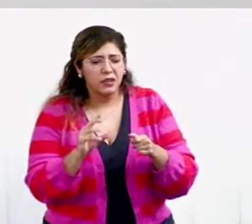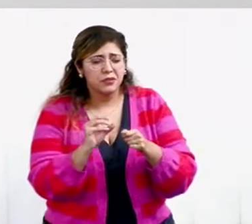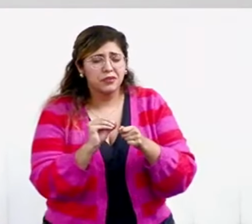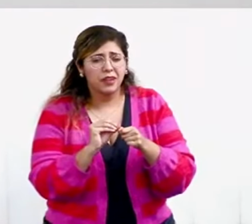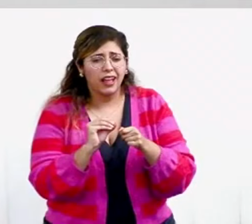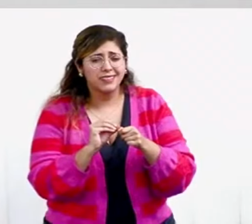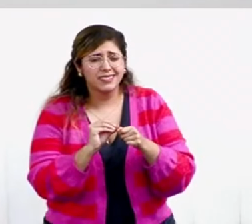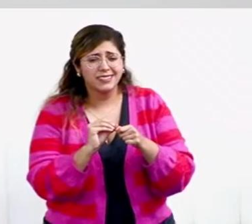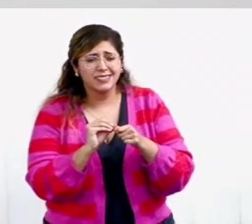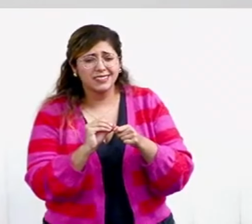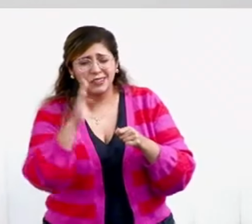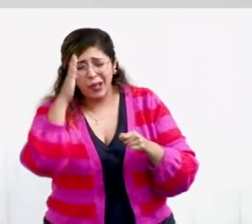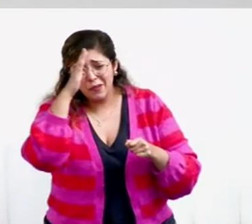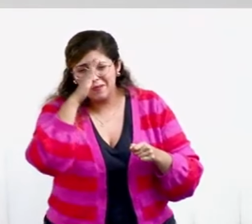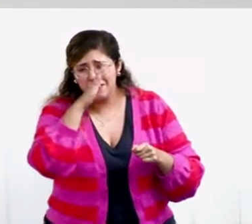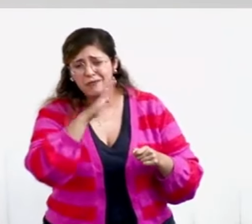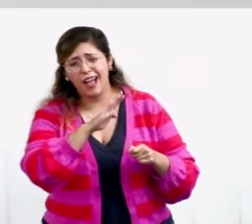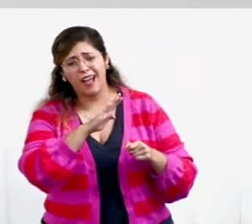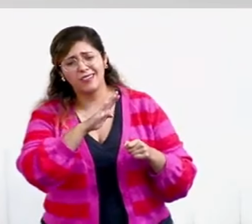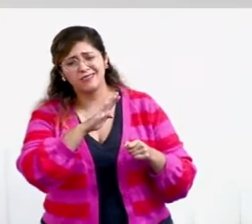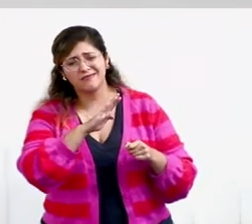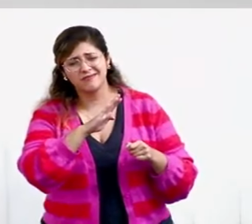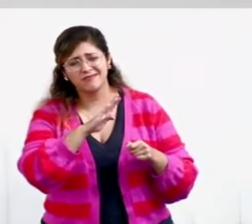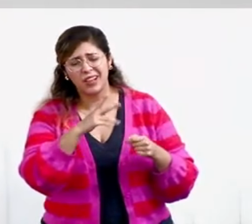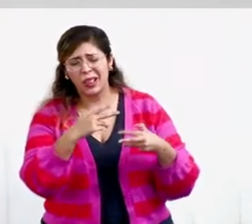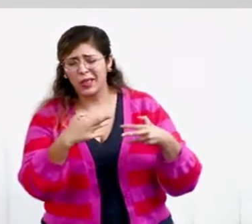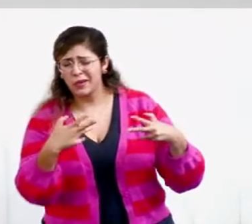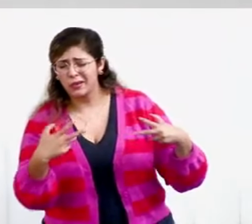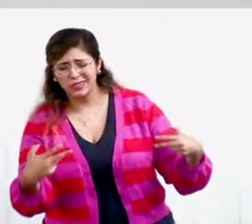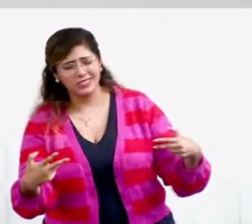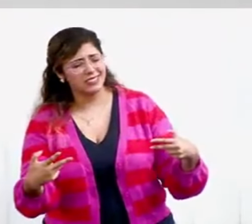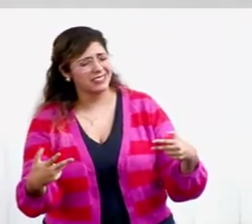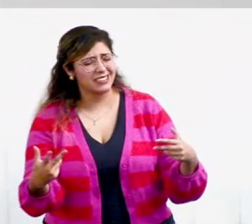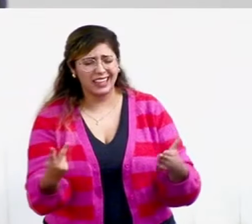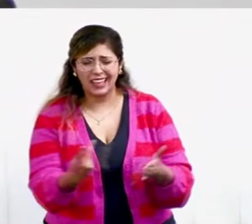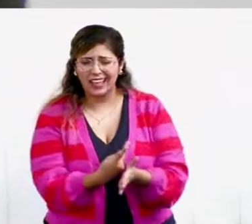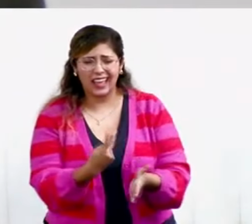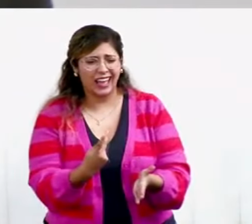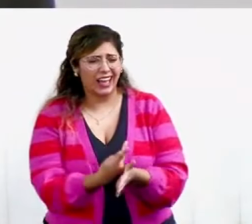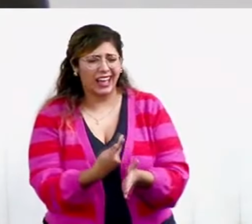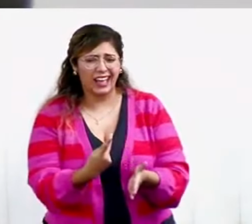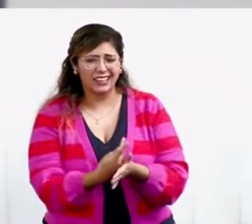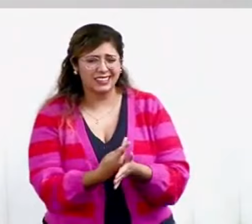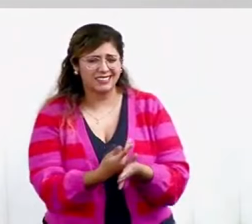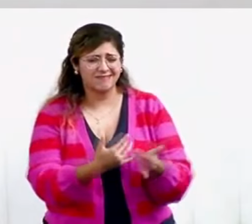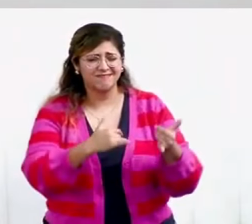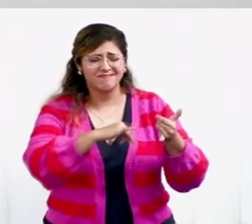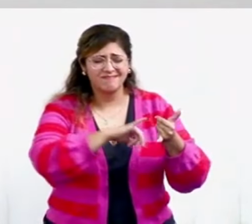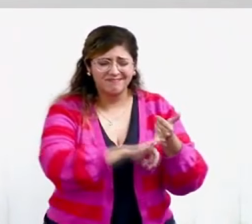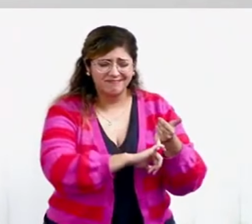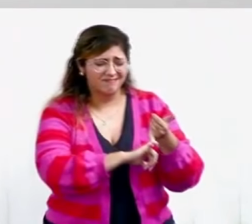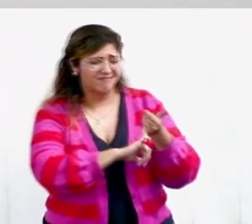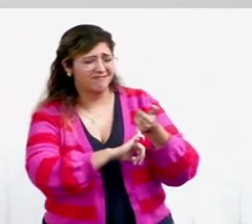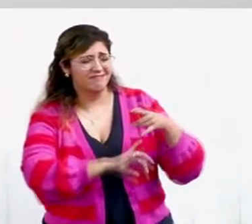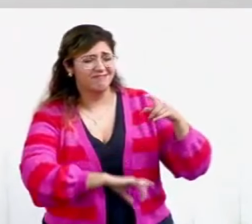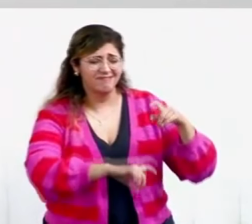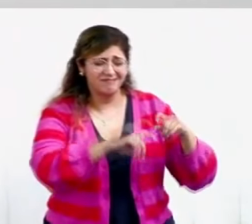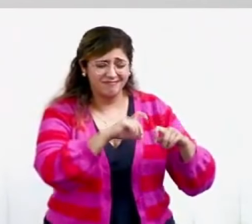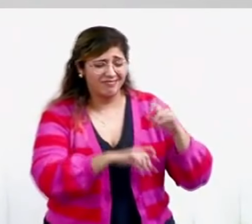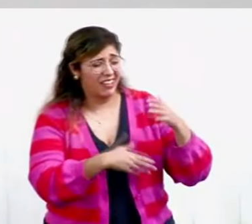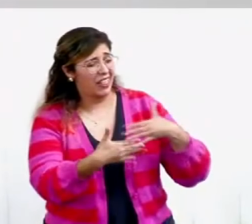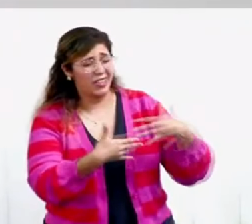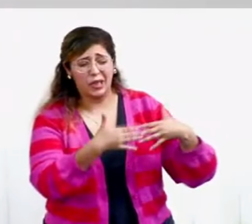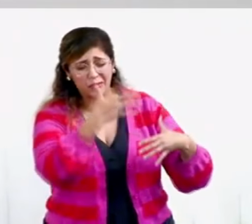se entregam a essa promiscuidade? Por que as pessoas se entregam a essa imoralidade? Por que essas pessoas estão se perdendo nesse